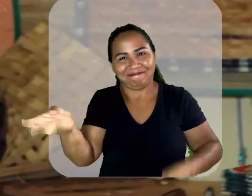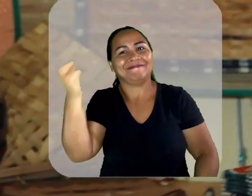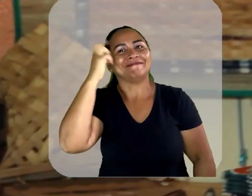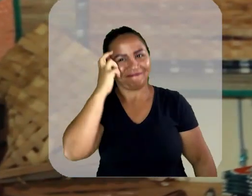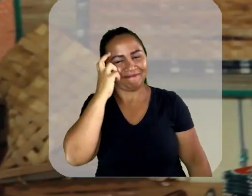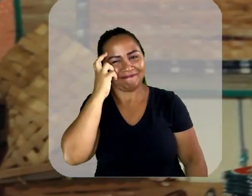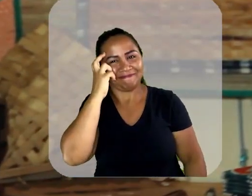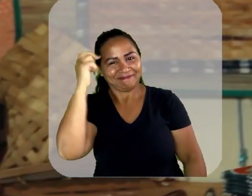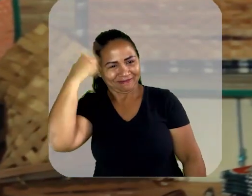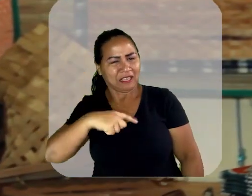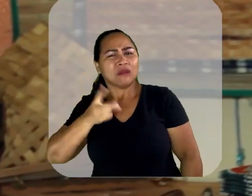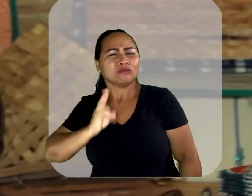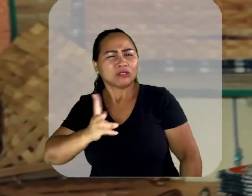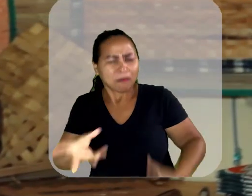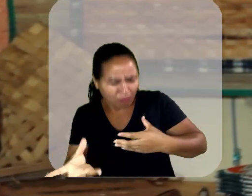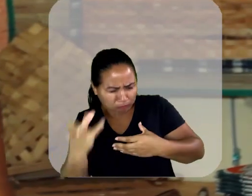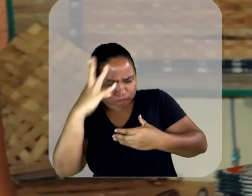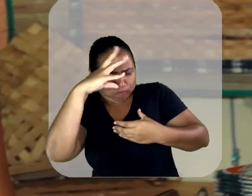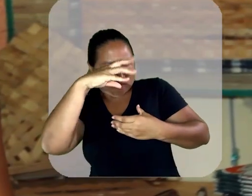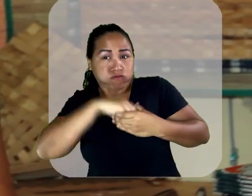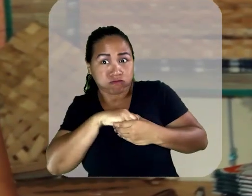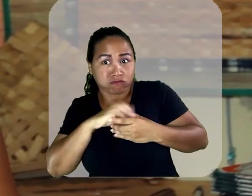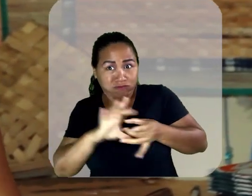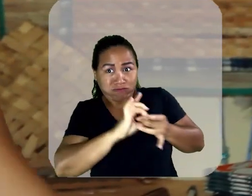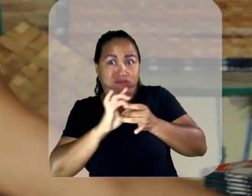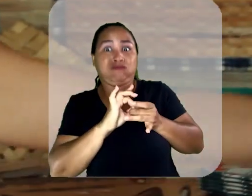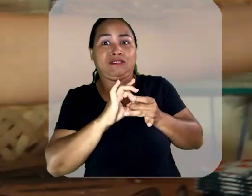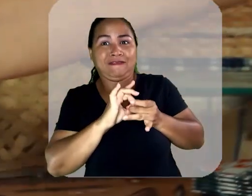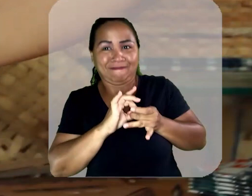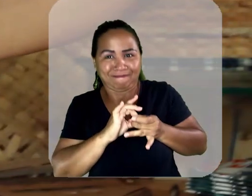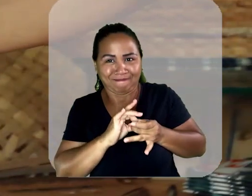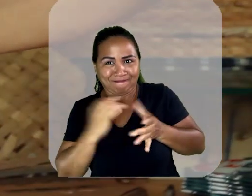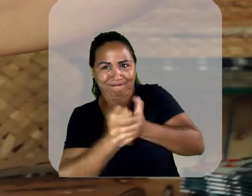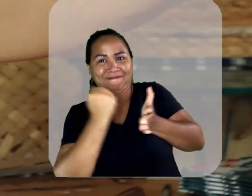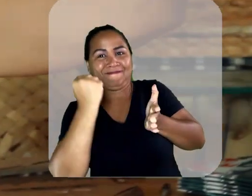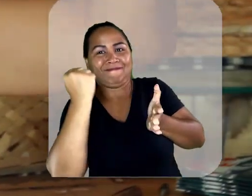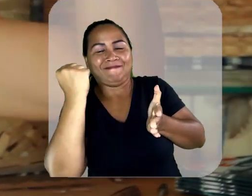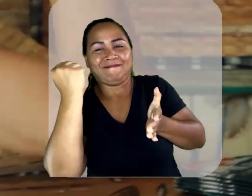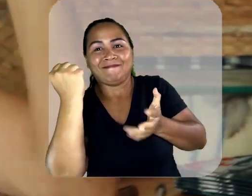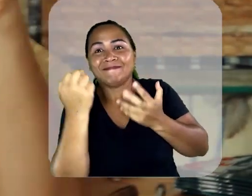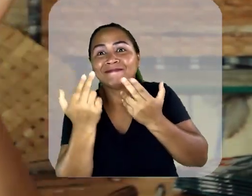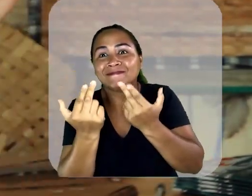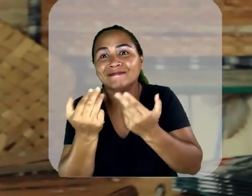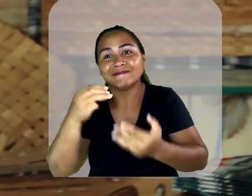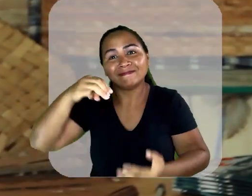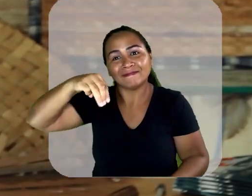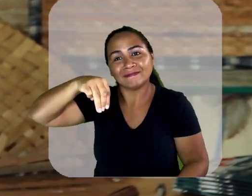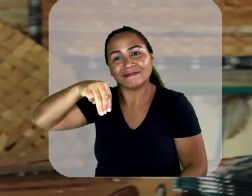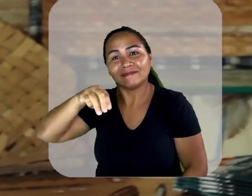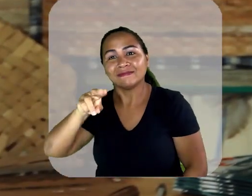não permanece dentro de mim, grudado, grudado que nem